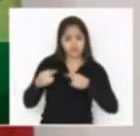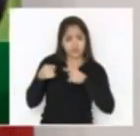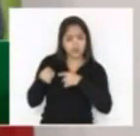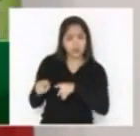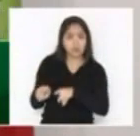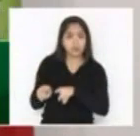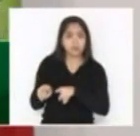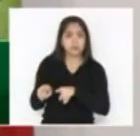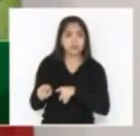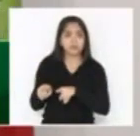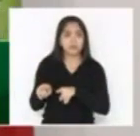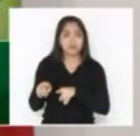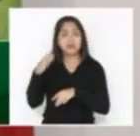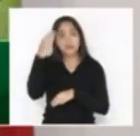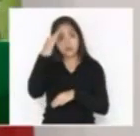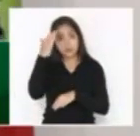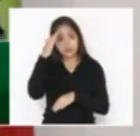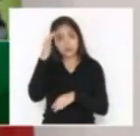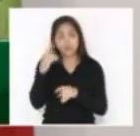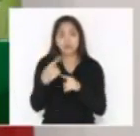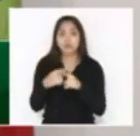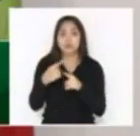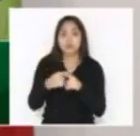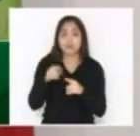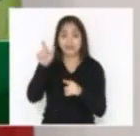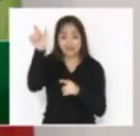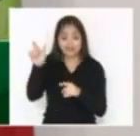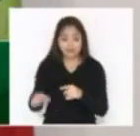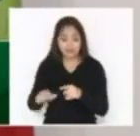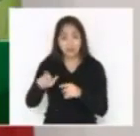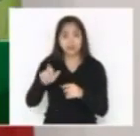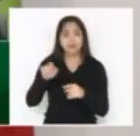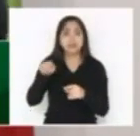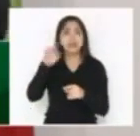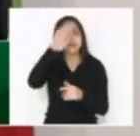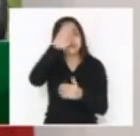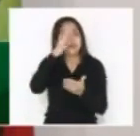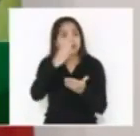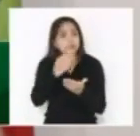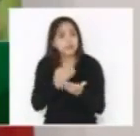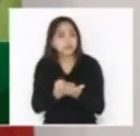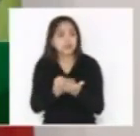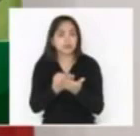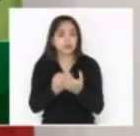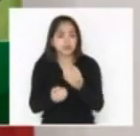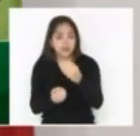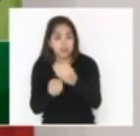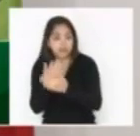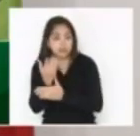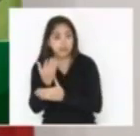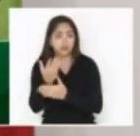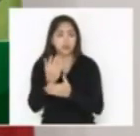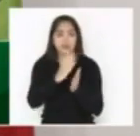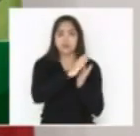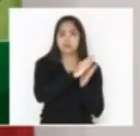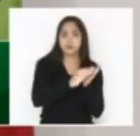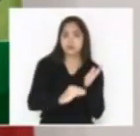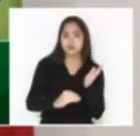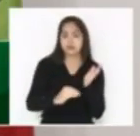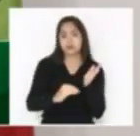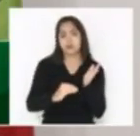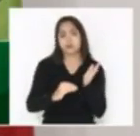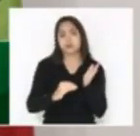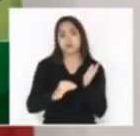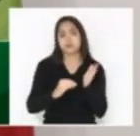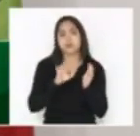eu entendo perfeitamente, porque ele acreditava e executou daquela forma a secretaria regional.